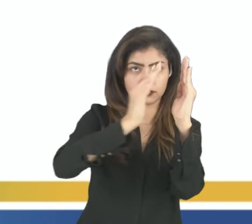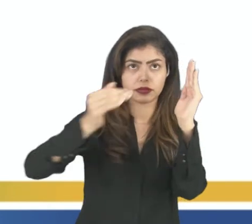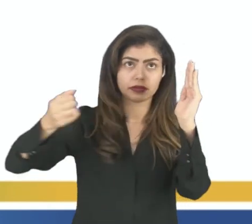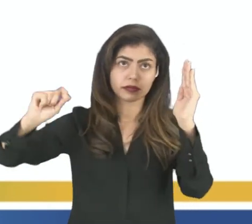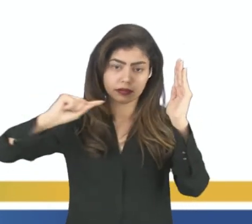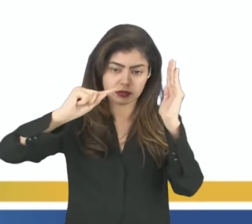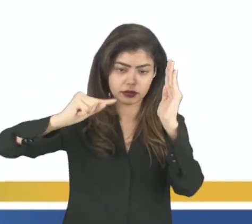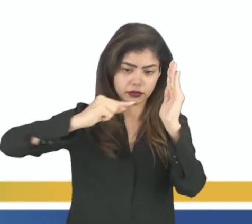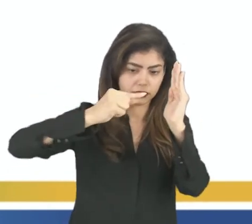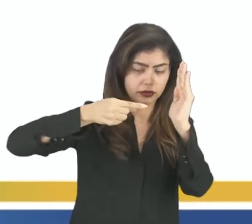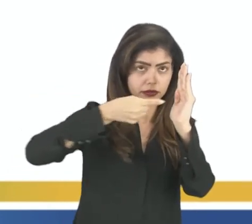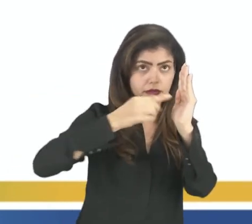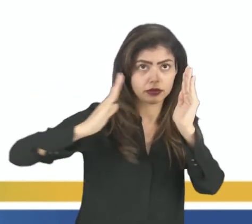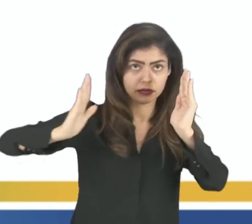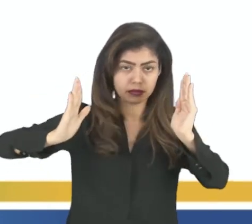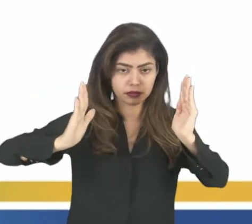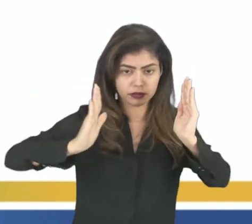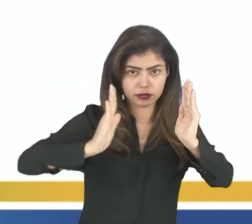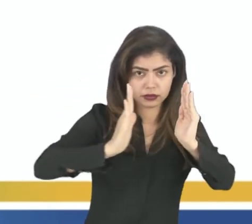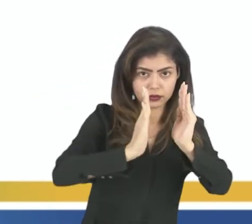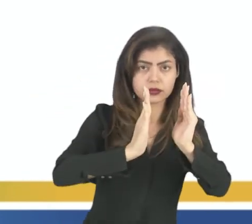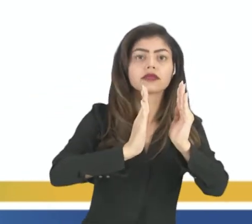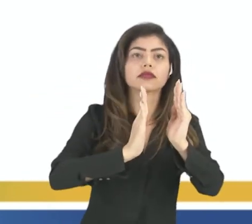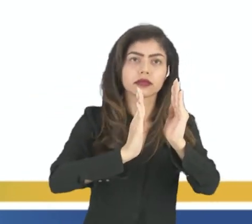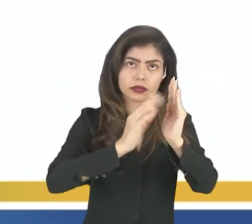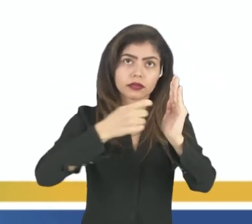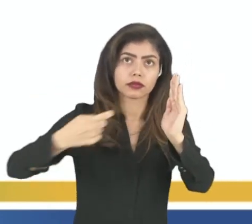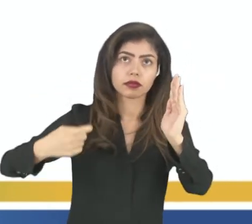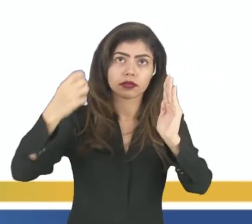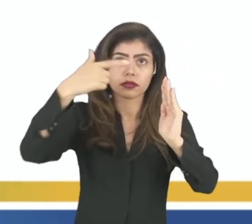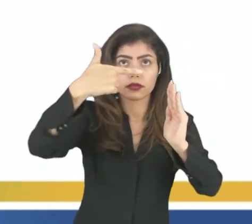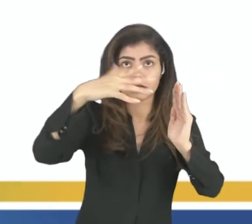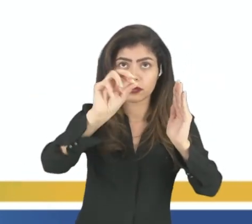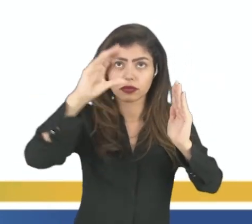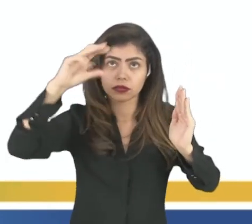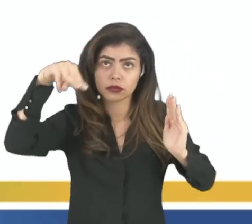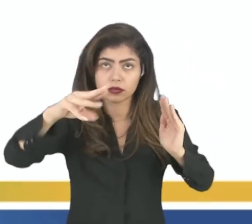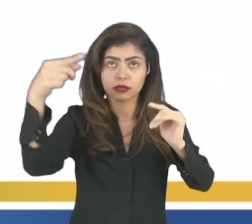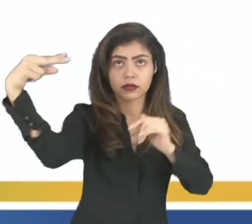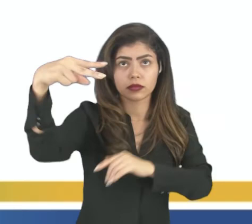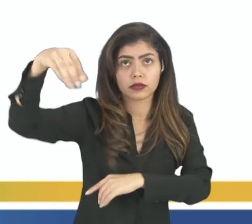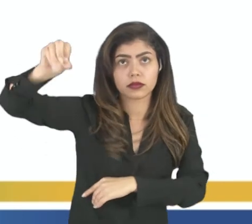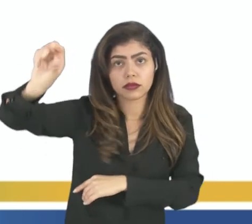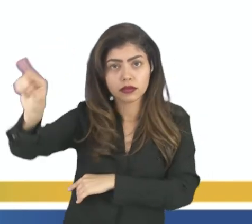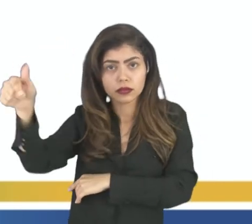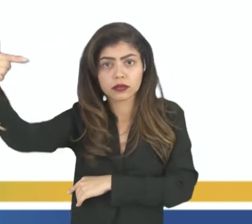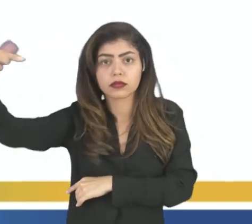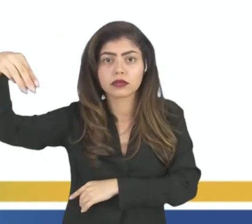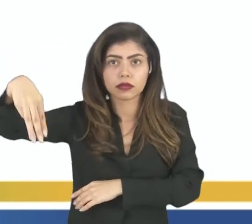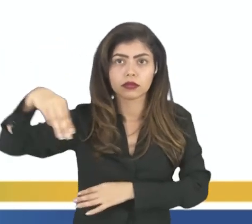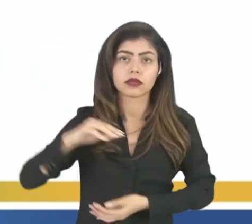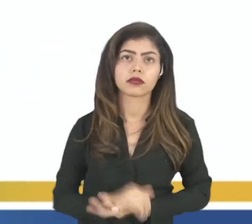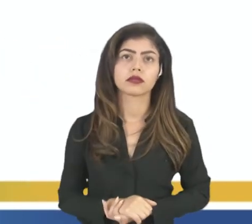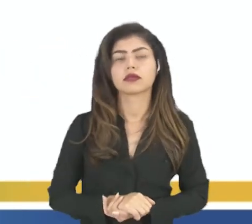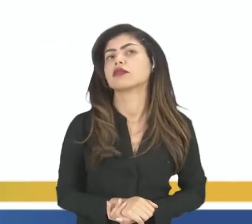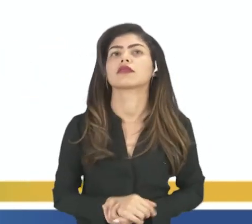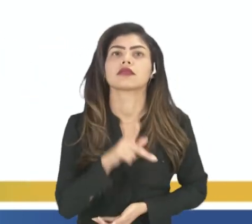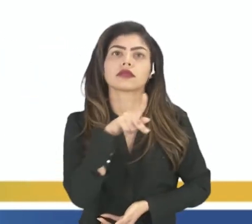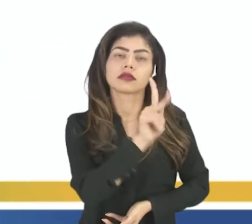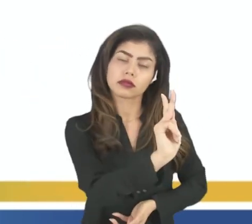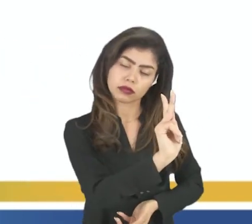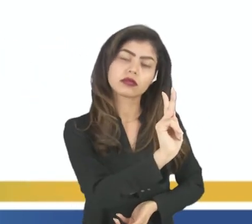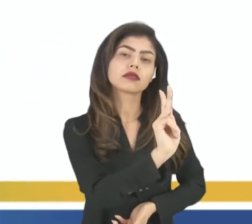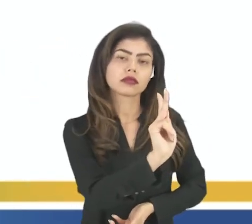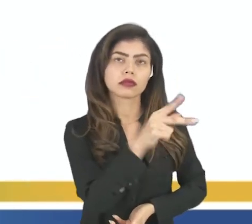centímetros. Então, temos o valor do X. 20 centímetros transformado para metro, 0,2 metro.